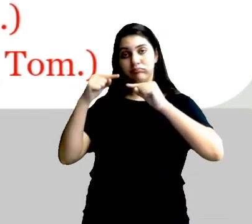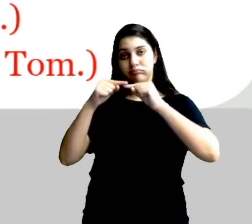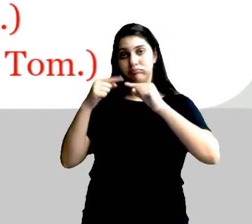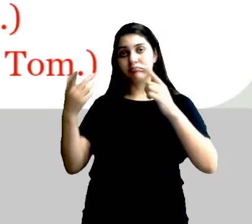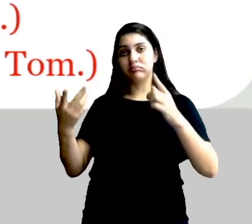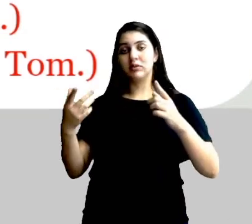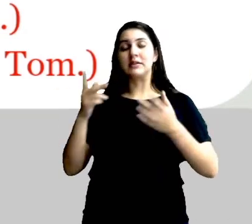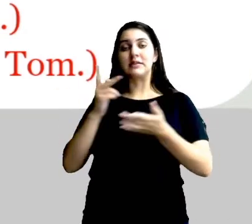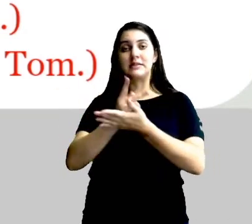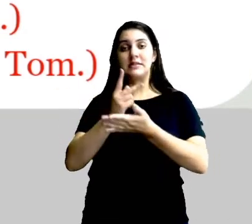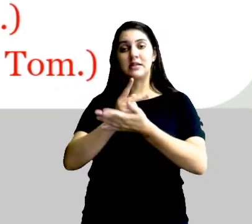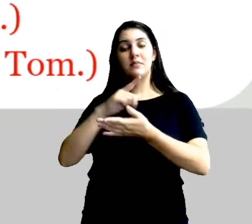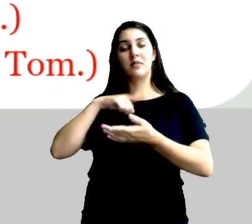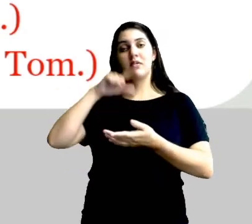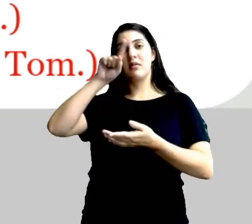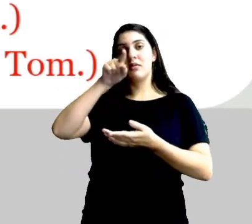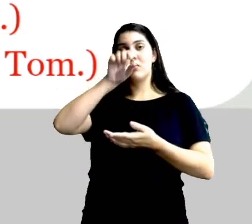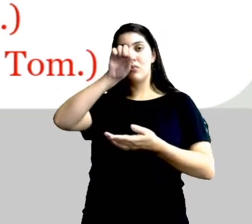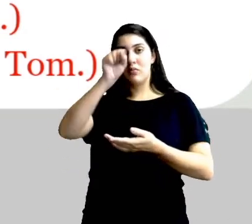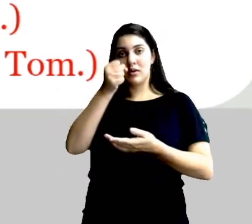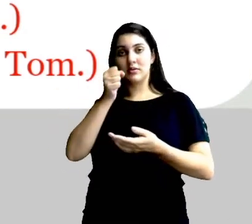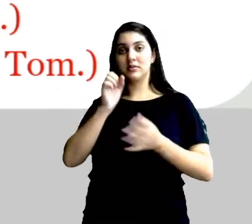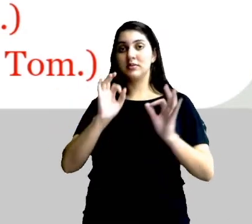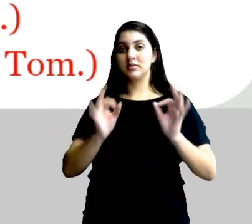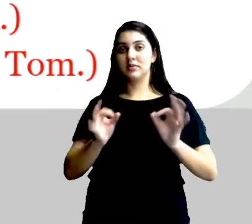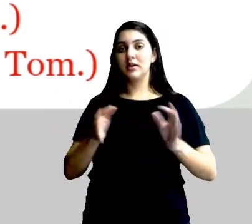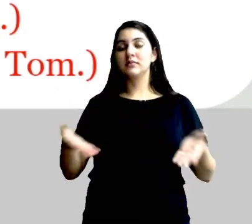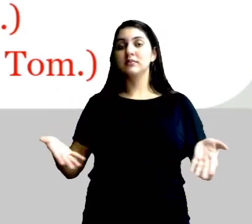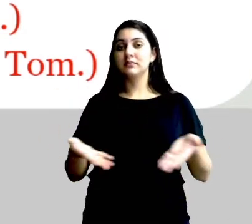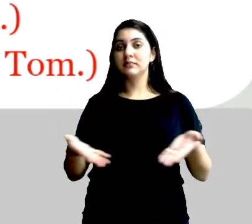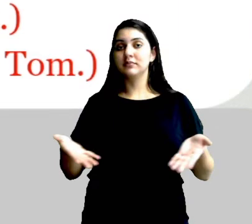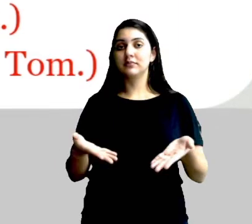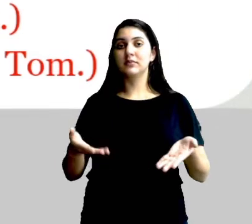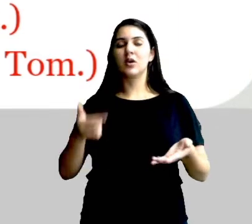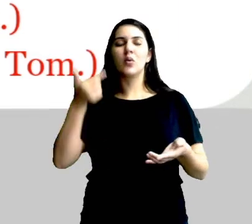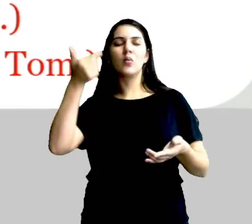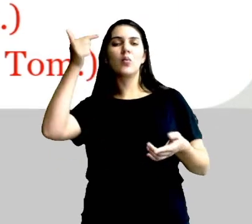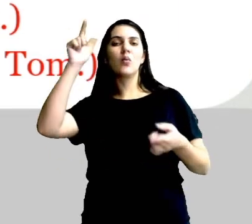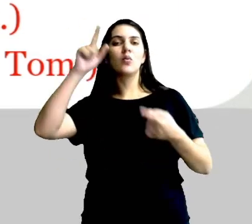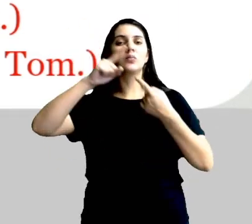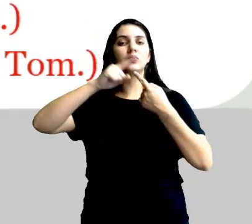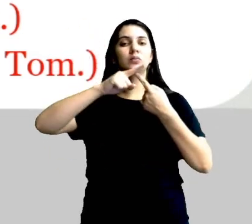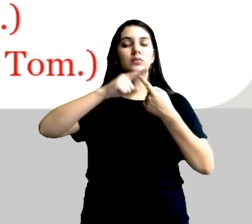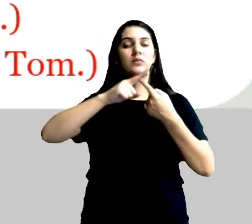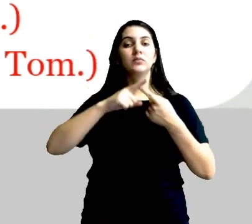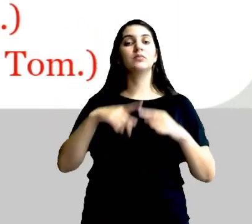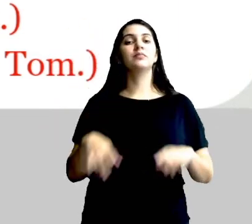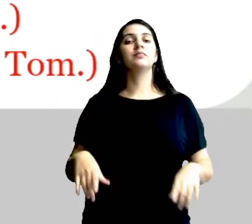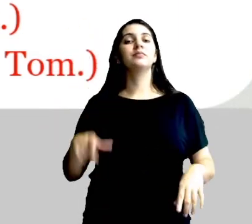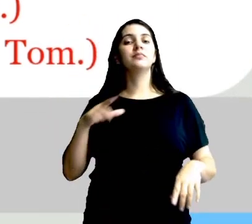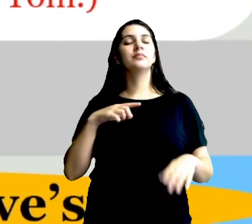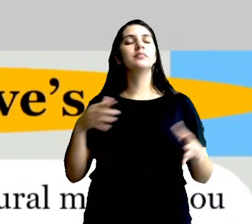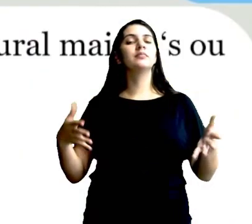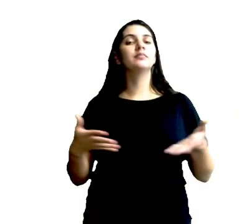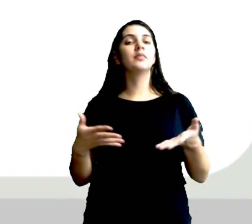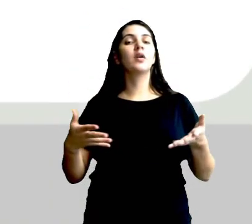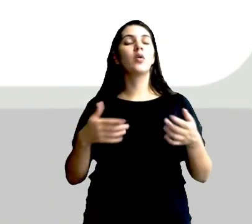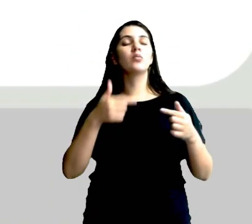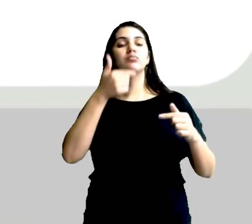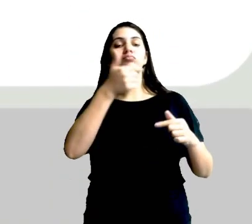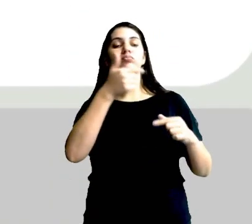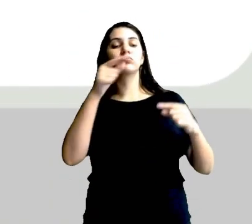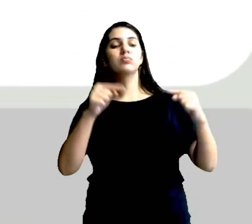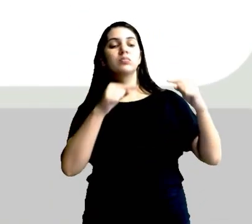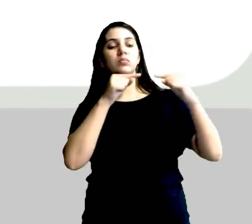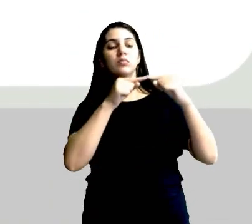eu vou sempre colocar o apóstrofo S, tá? Agora, o outro caso, temos agora o segundo ponto que